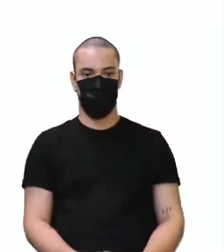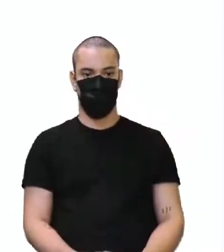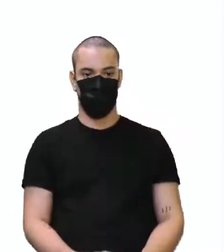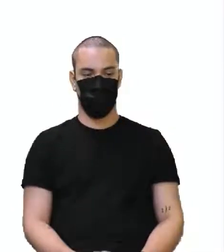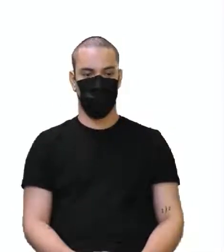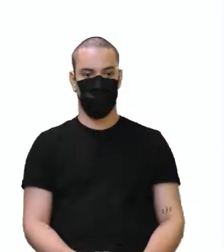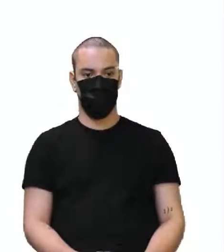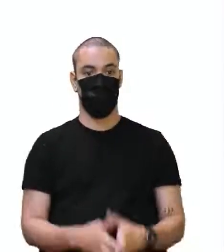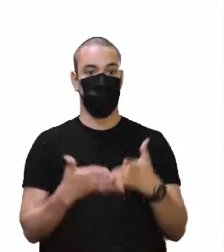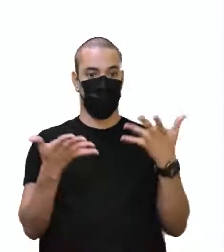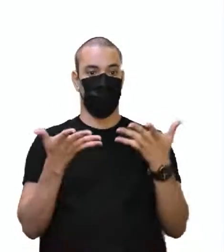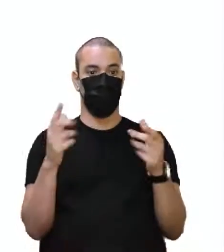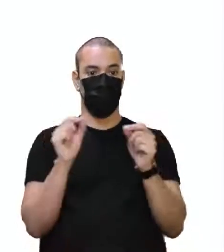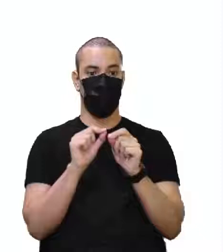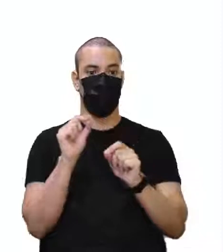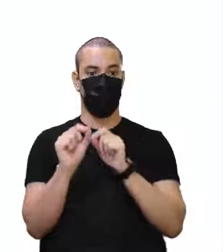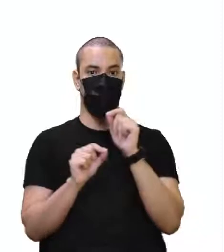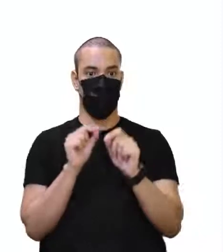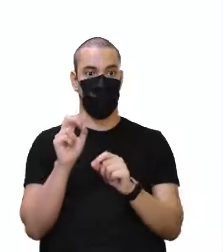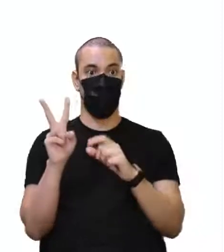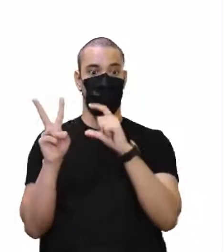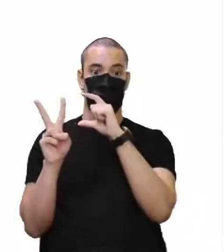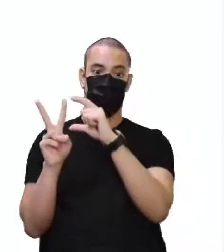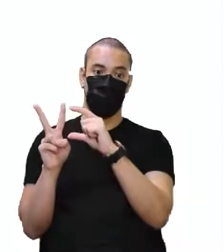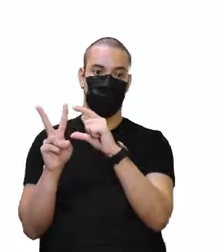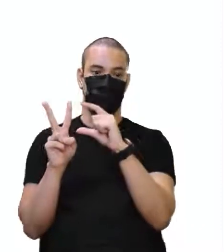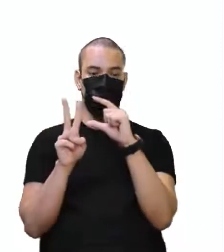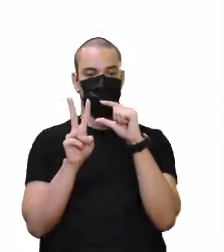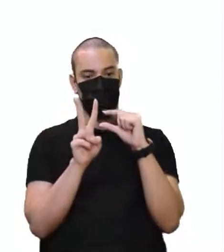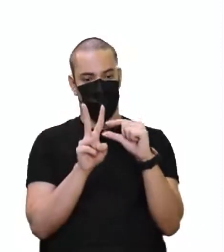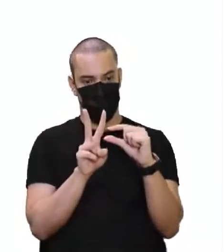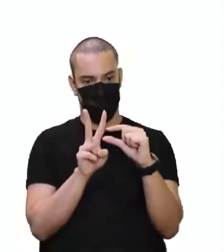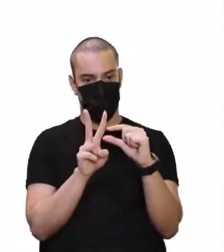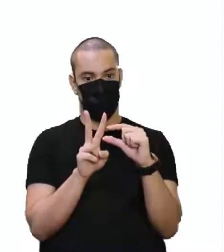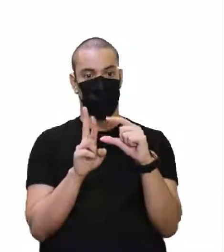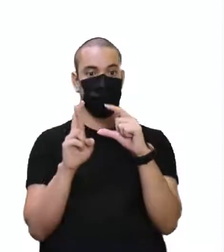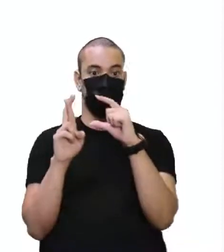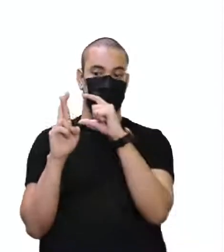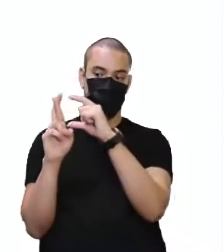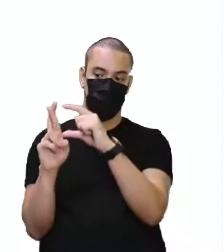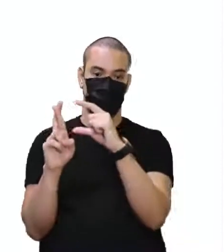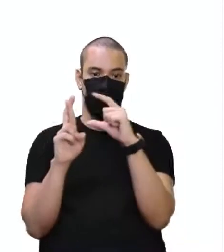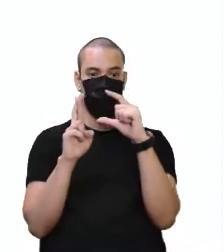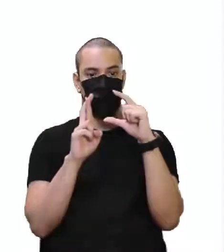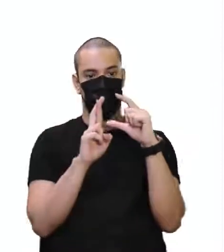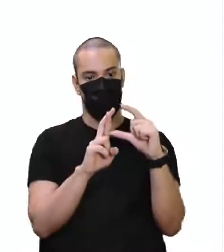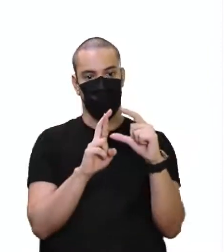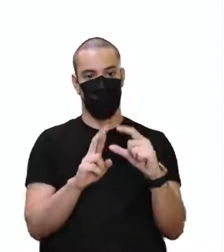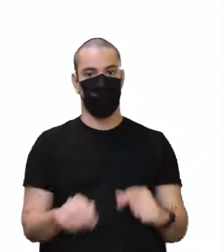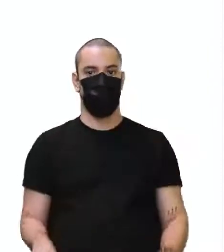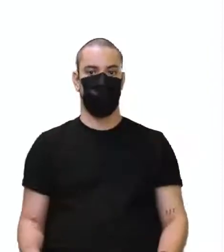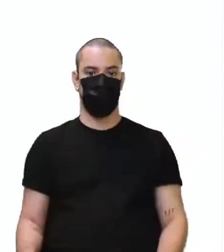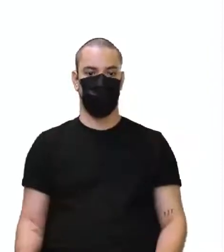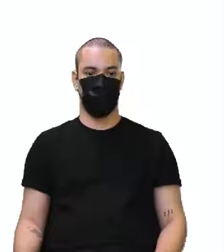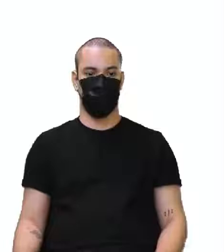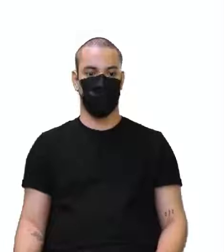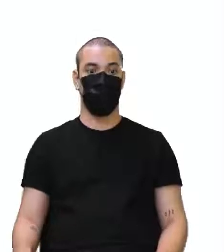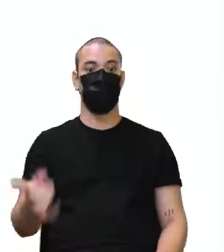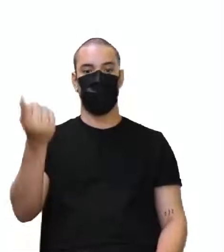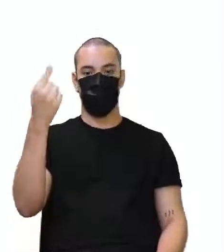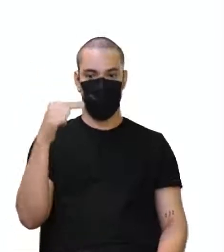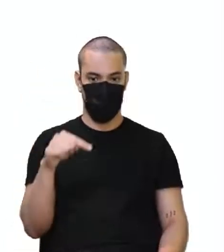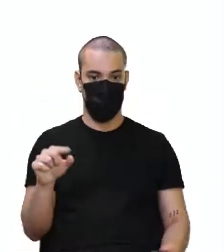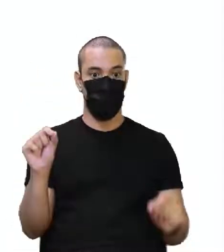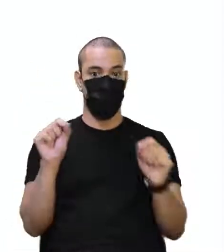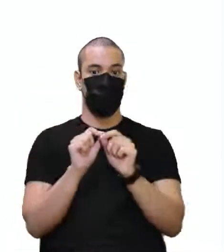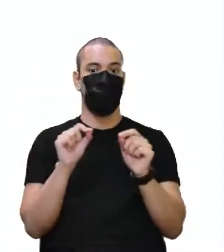Perfeito. Brincando mais uma vez, Vzão com Vzinho. E assim vai. E Rzão, Rzão. Vou